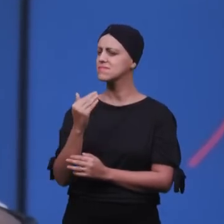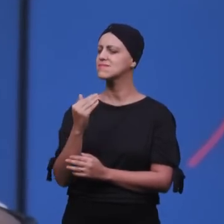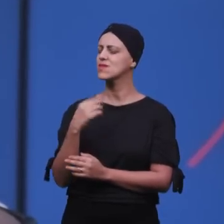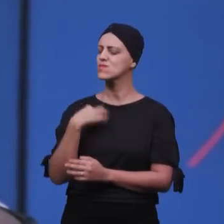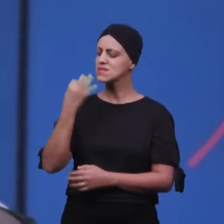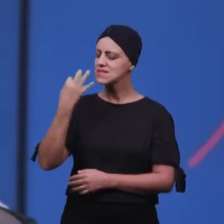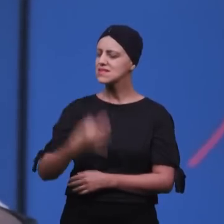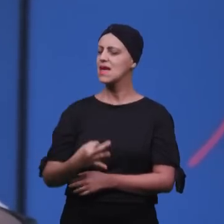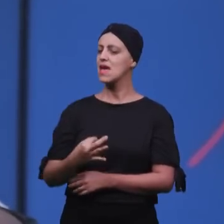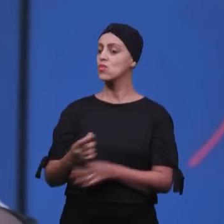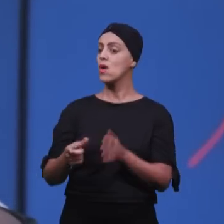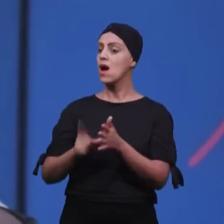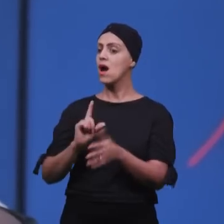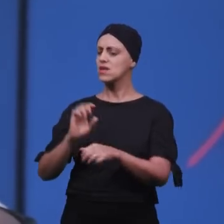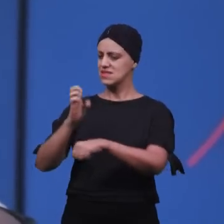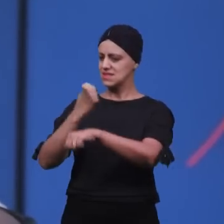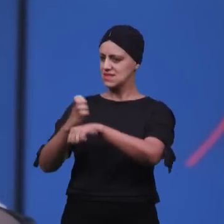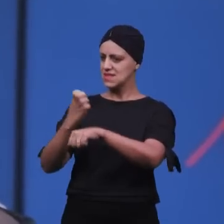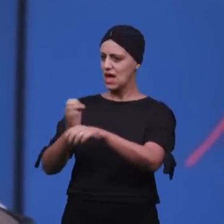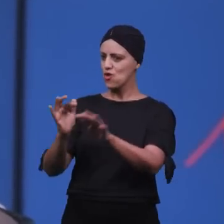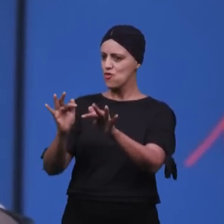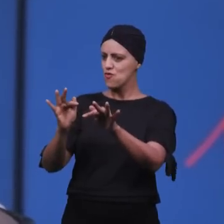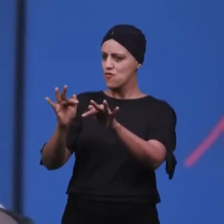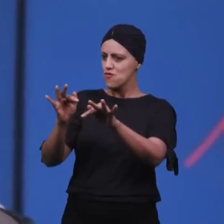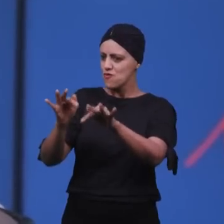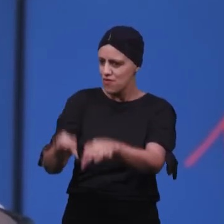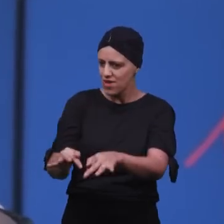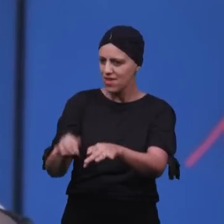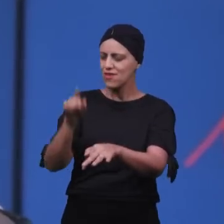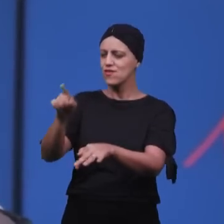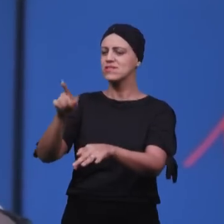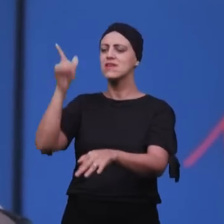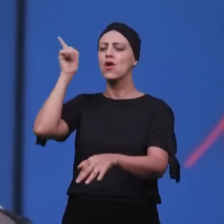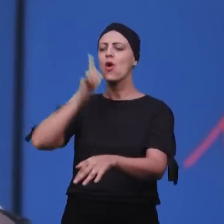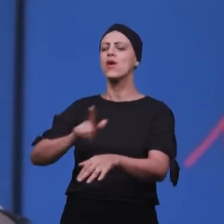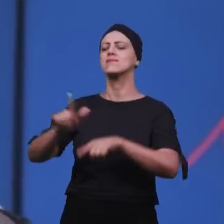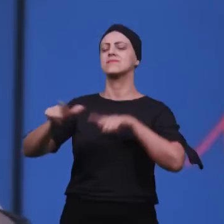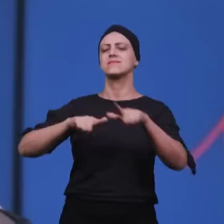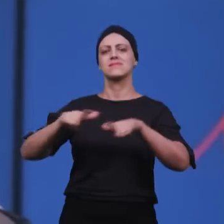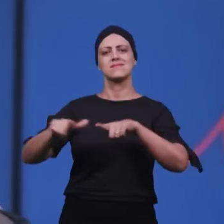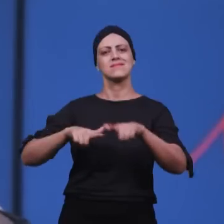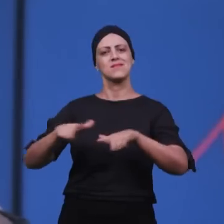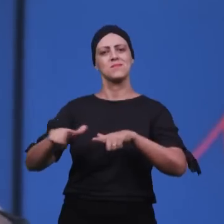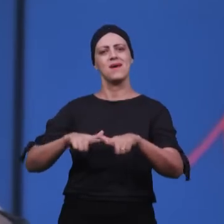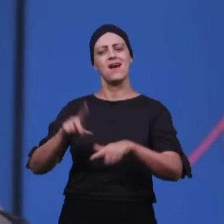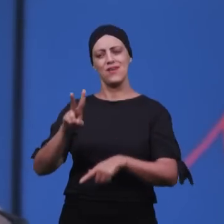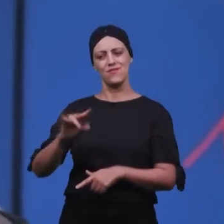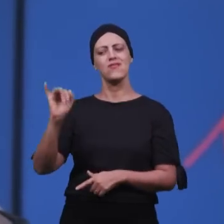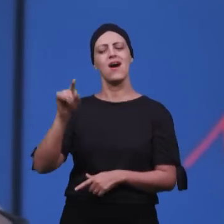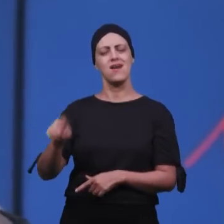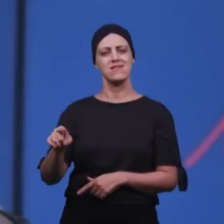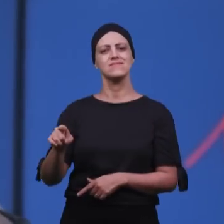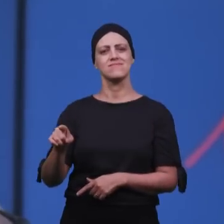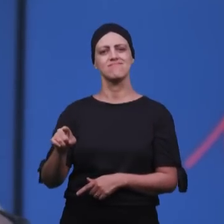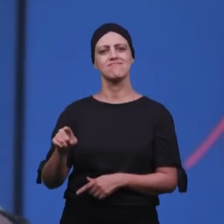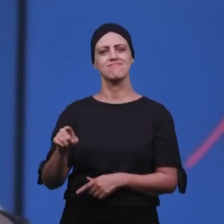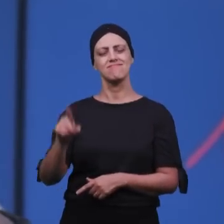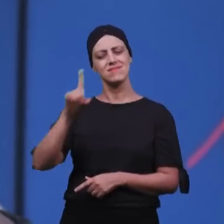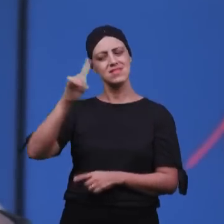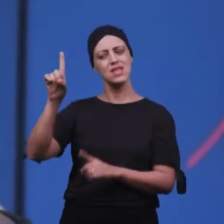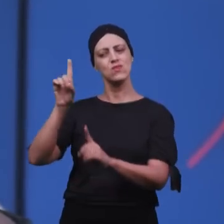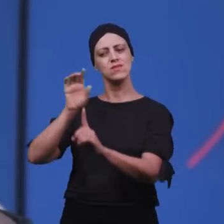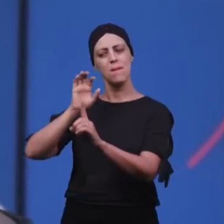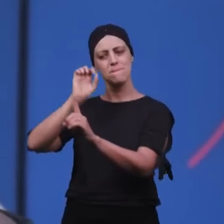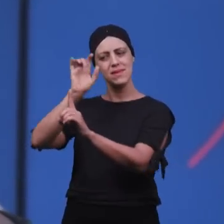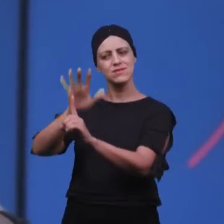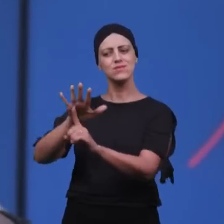de terminar esse período, a sua faculdade, o seu estágio, Deus ele vai entrar com providência. Aleluia.